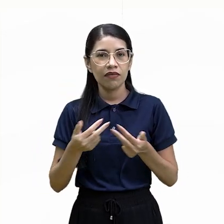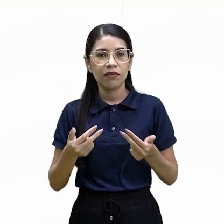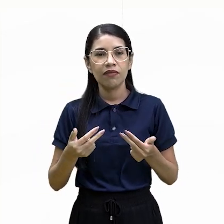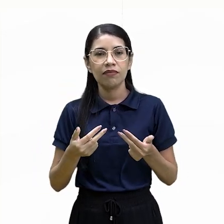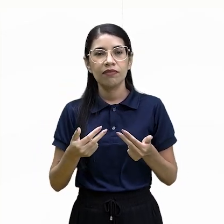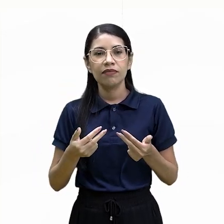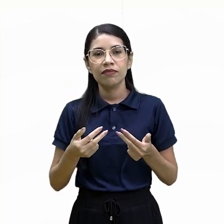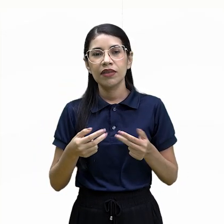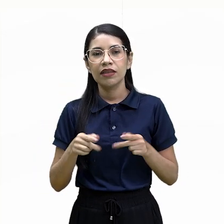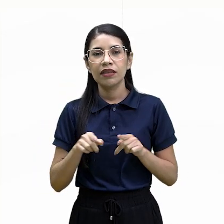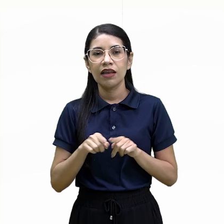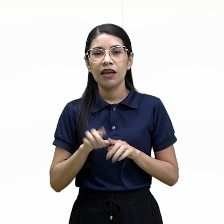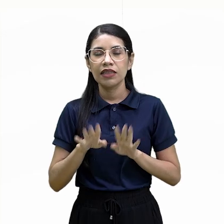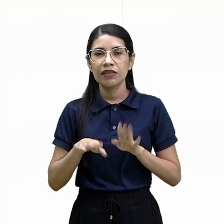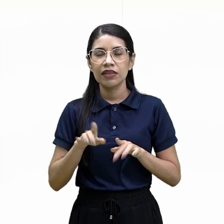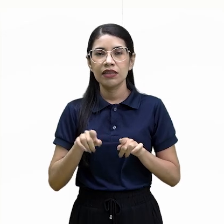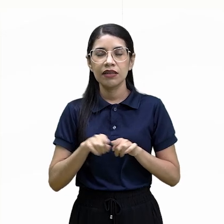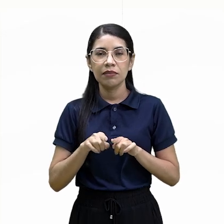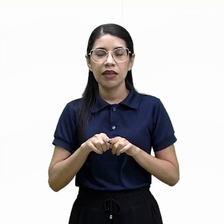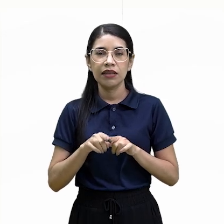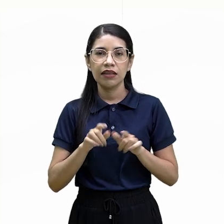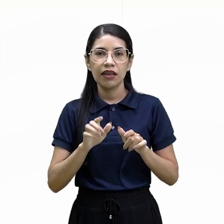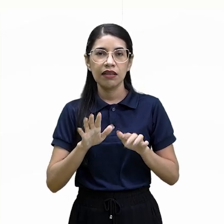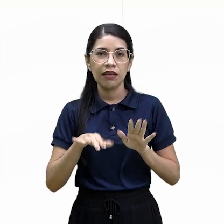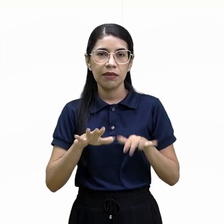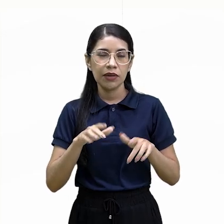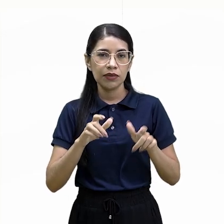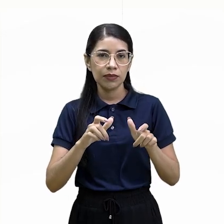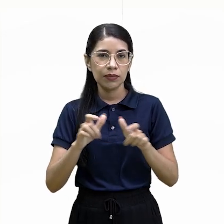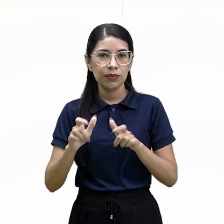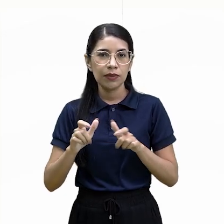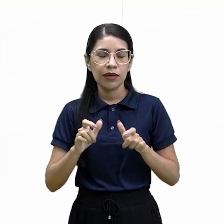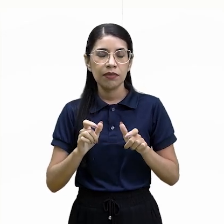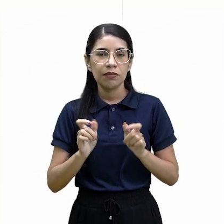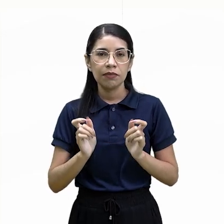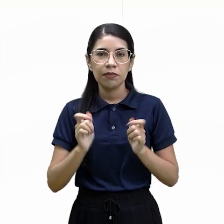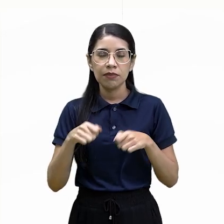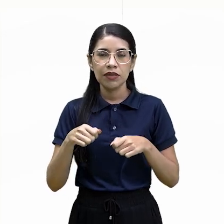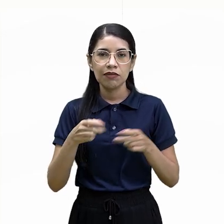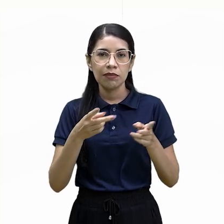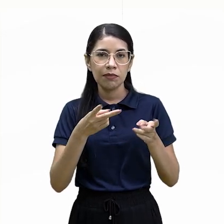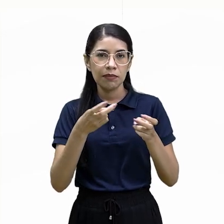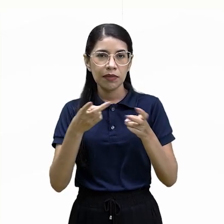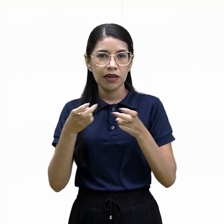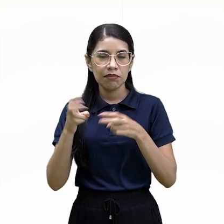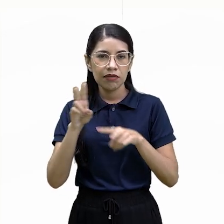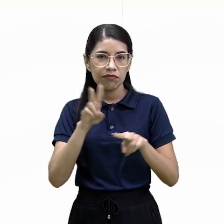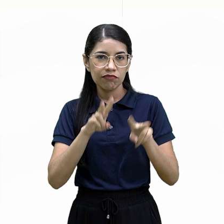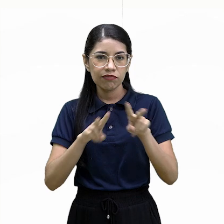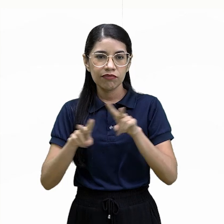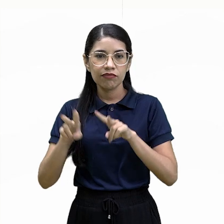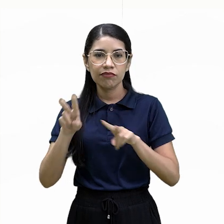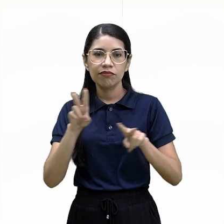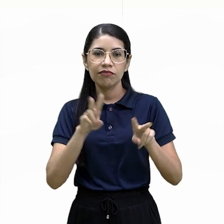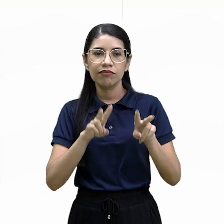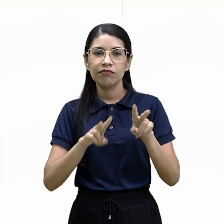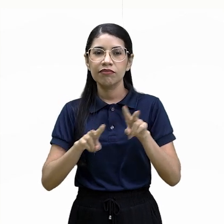sob certas circunstâncias, que nos permite enxergar,